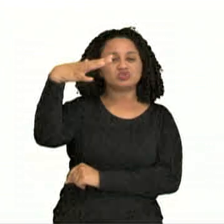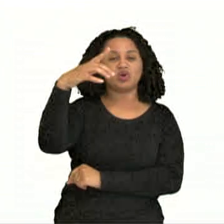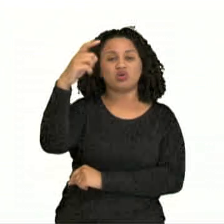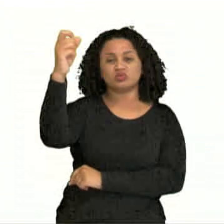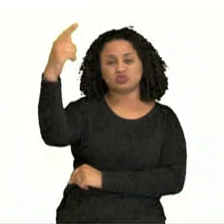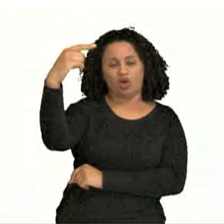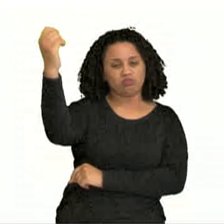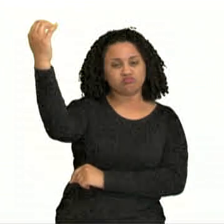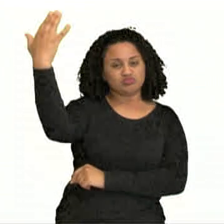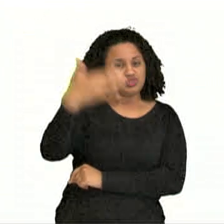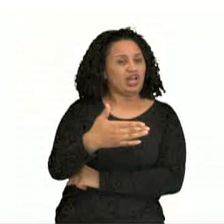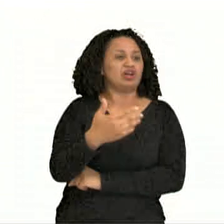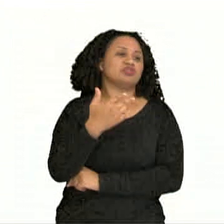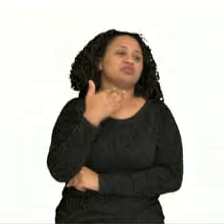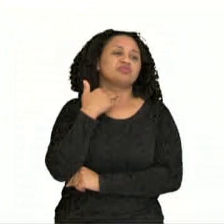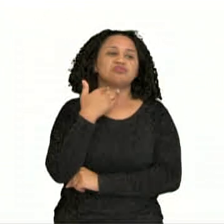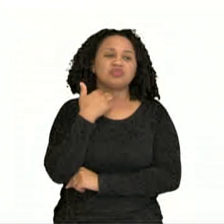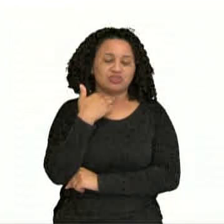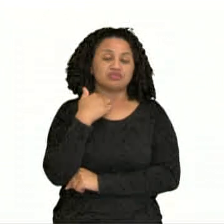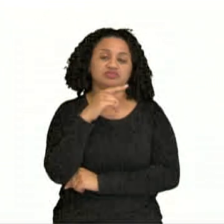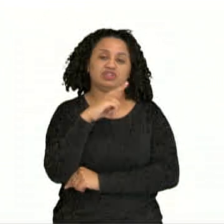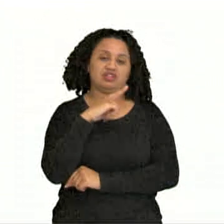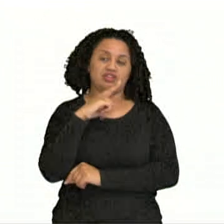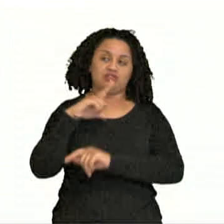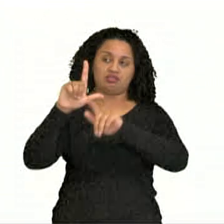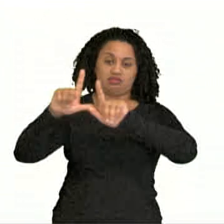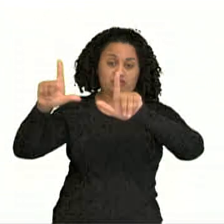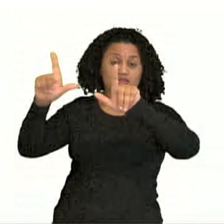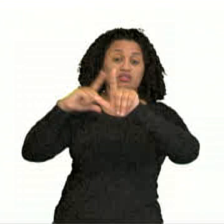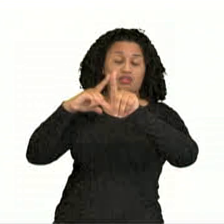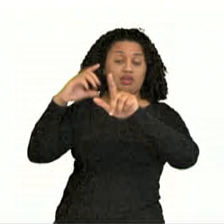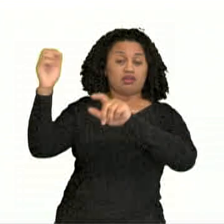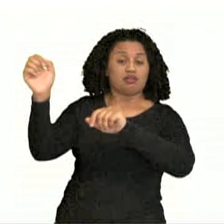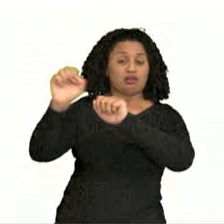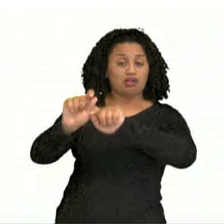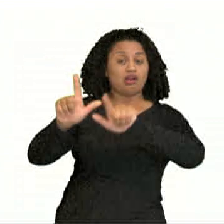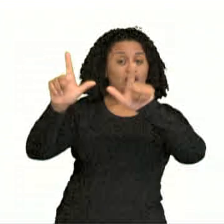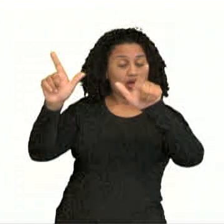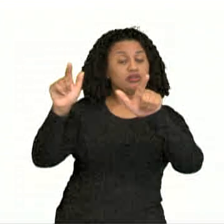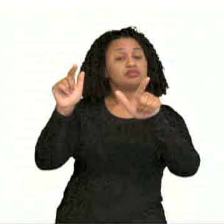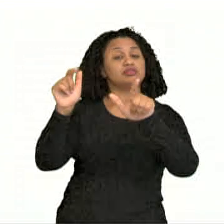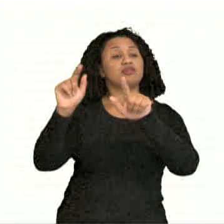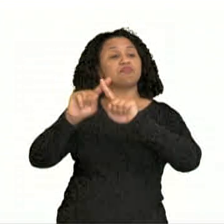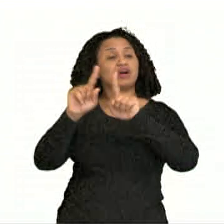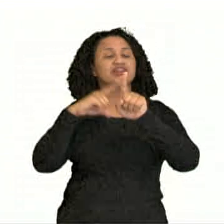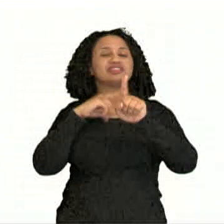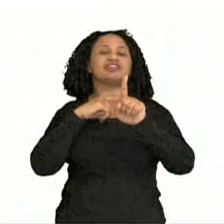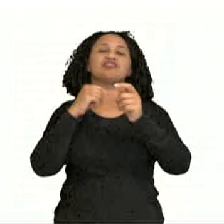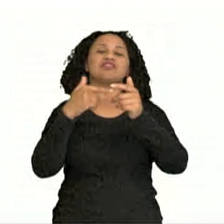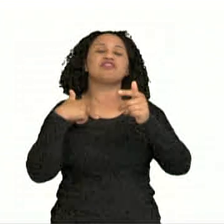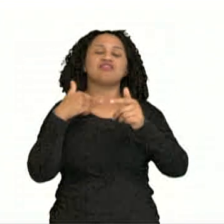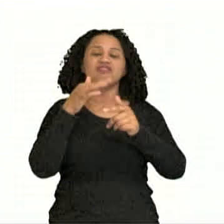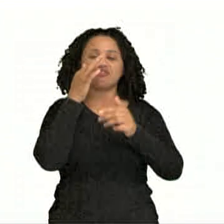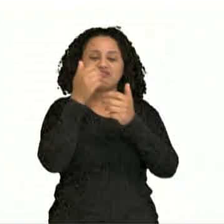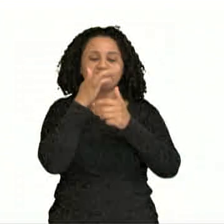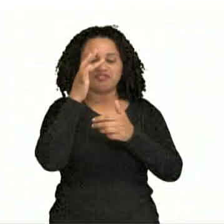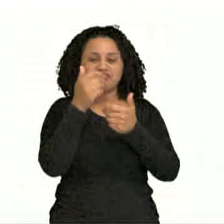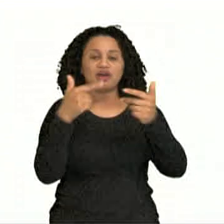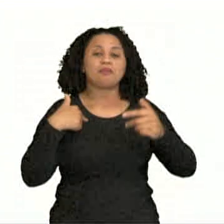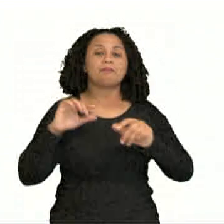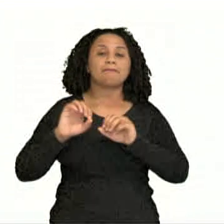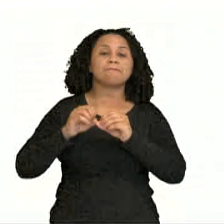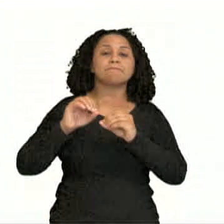sol. Então aqui, embora tenha claridade, nós temos espécies vegetais muito maiores que